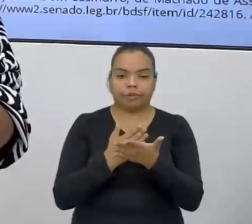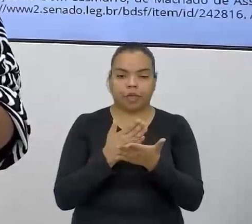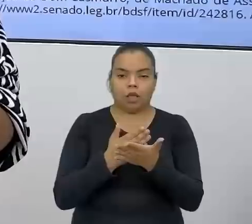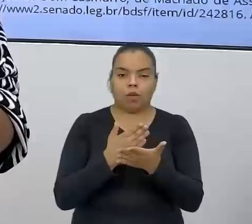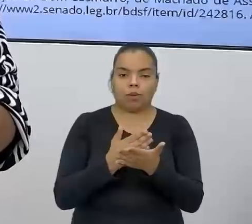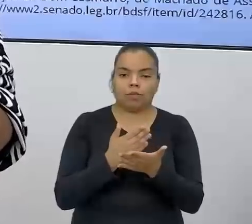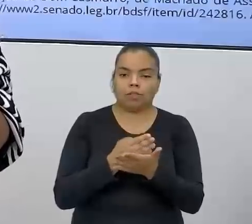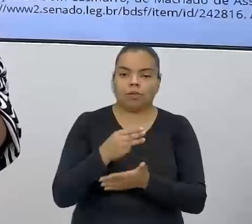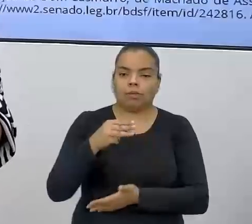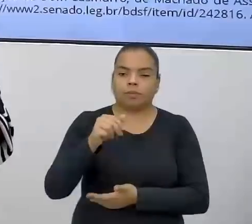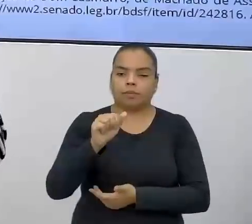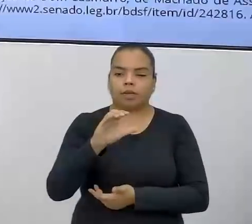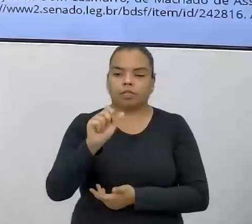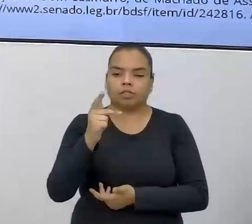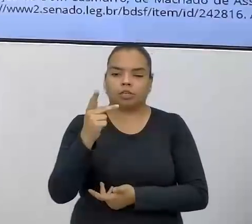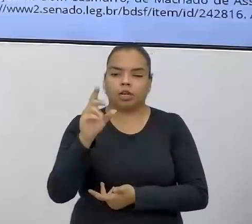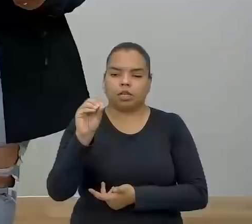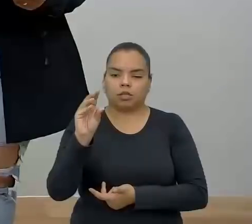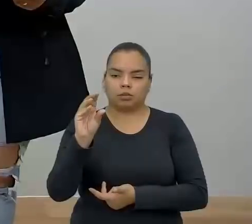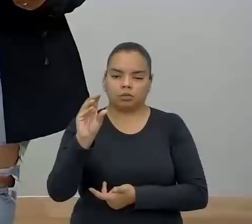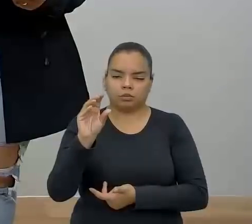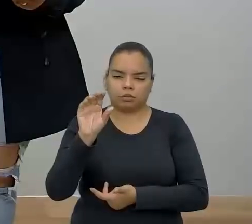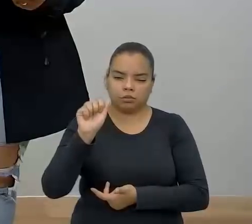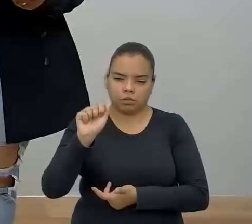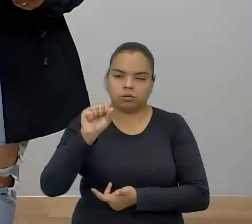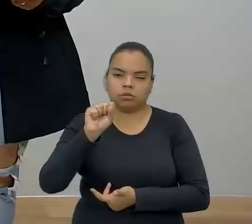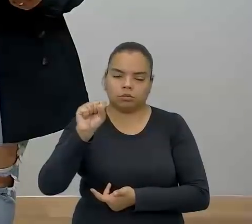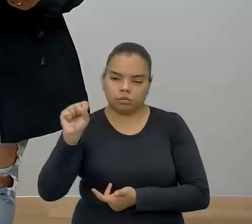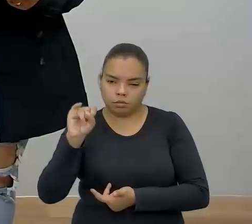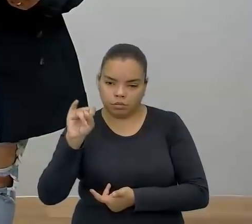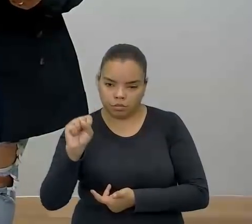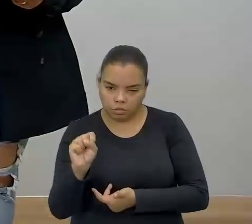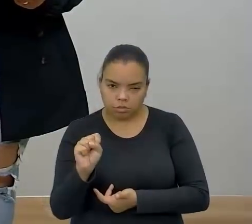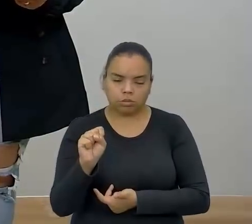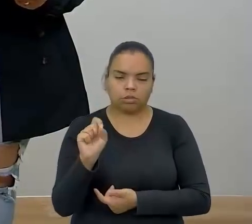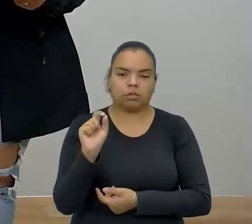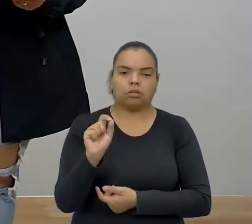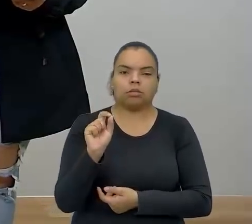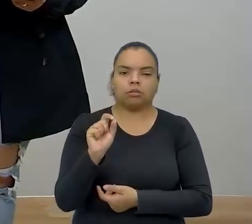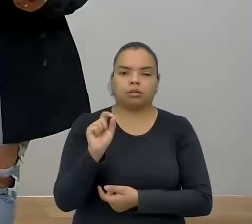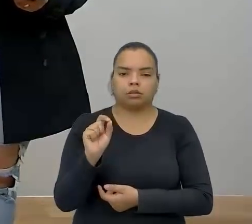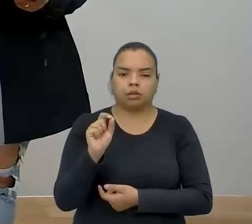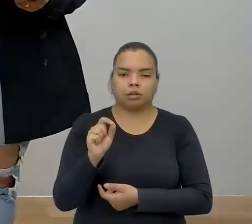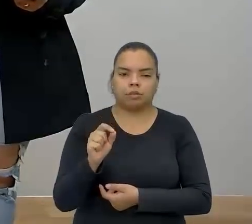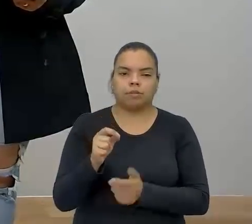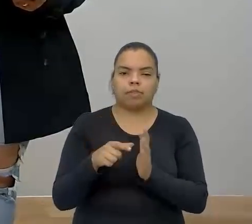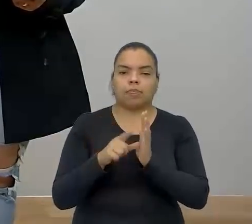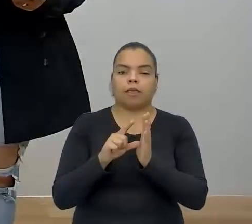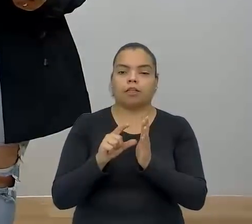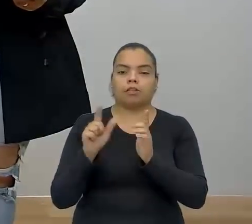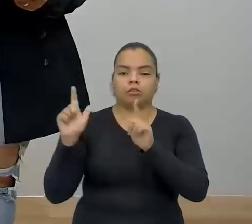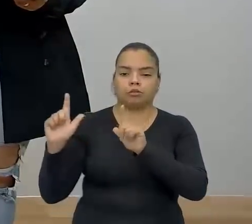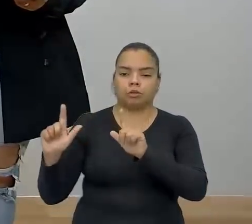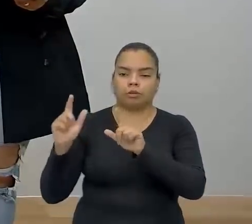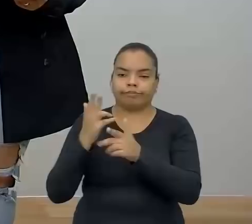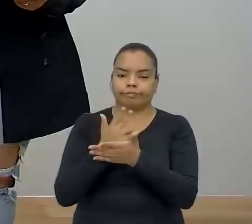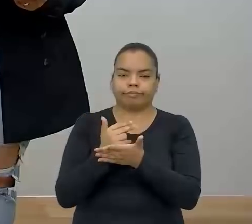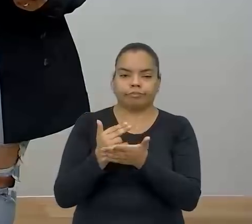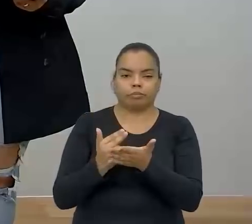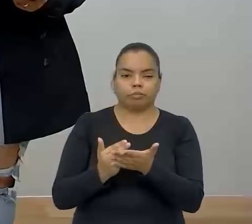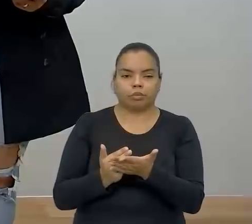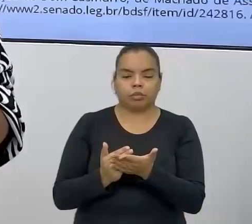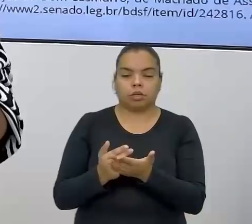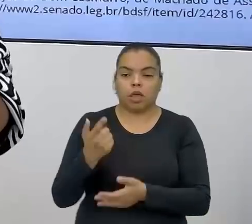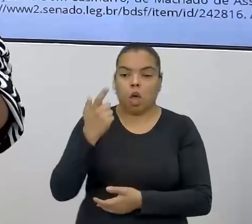a observar mais uma imagem. Então, antes da Débora colocar a imagem, vou fazer aqui a comanda. Olhem